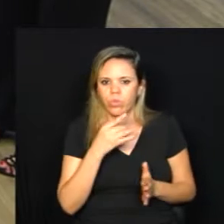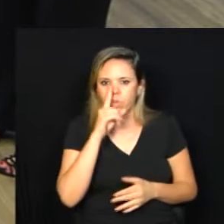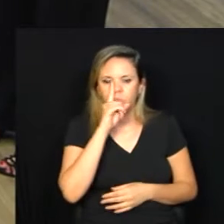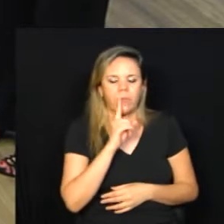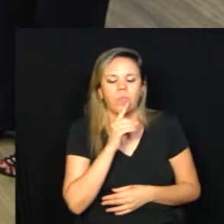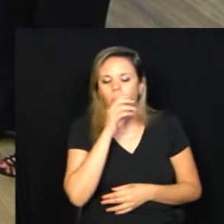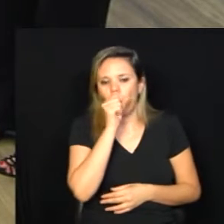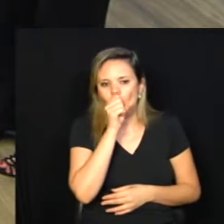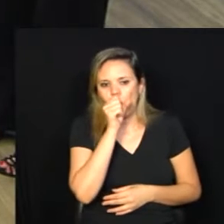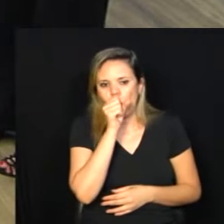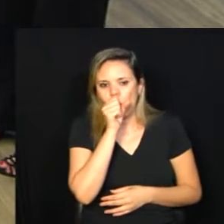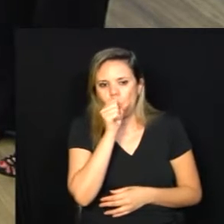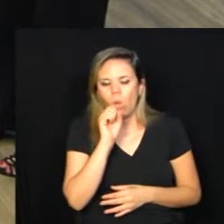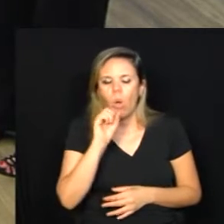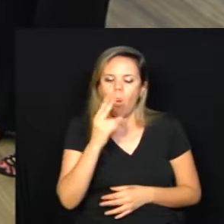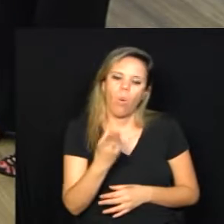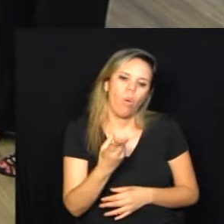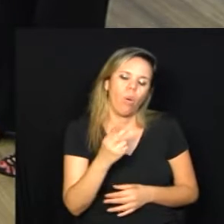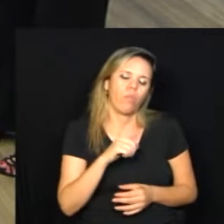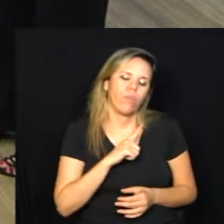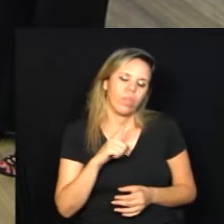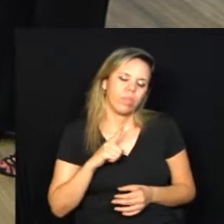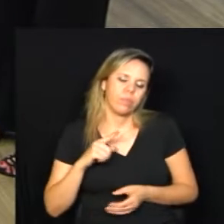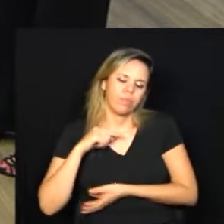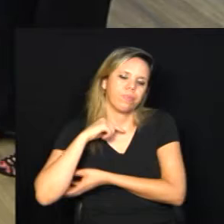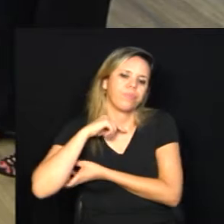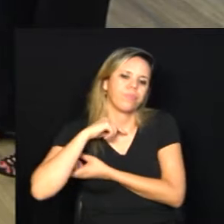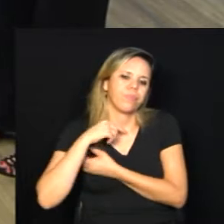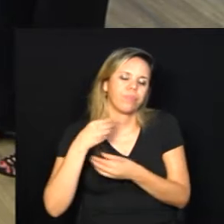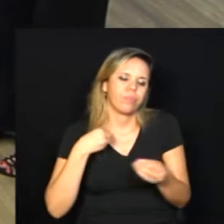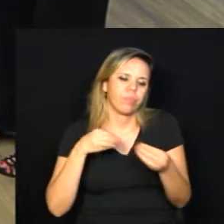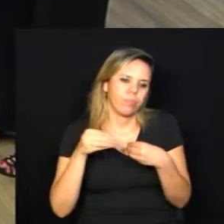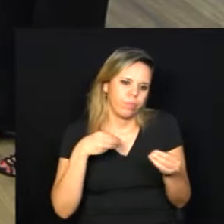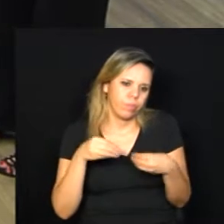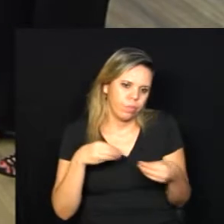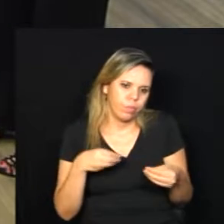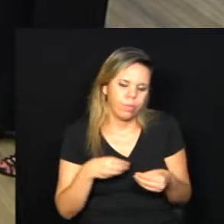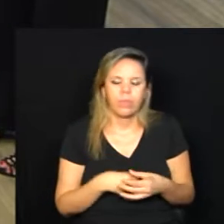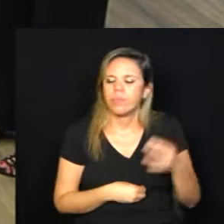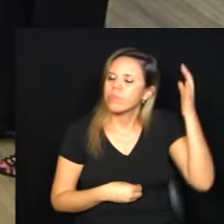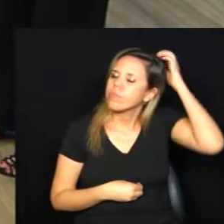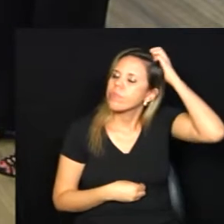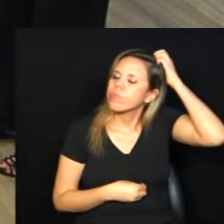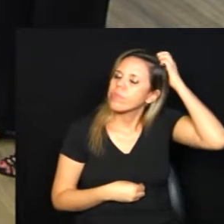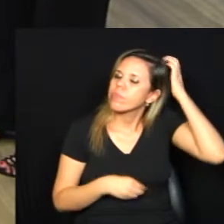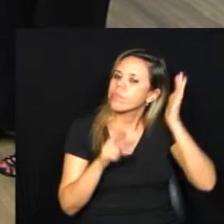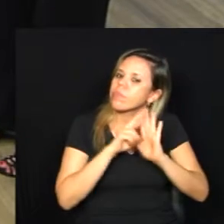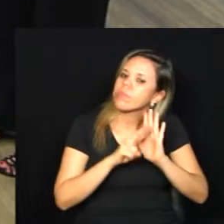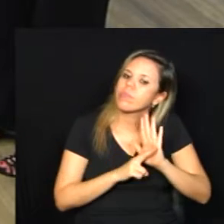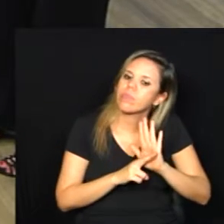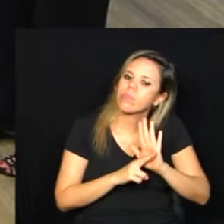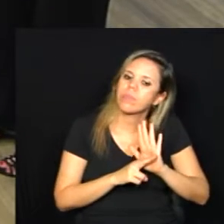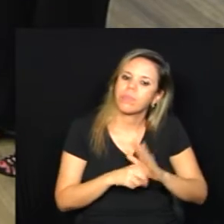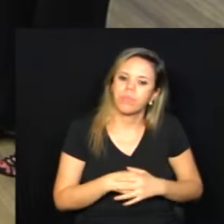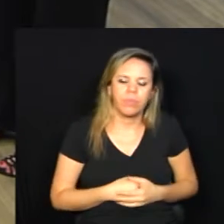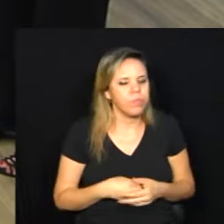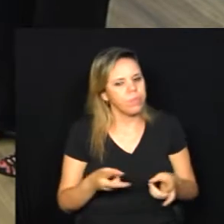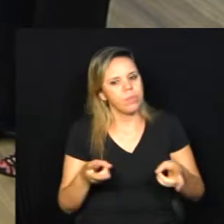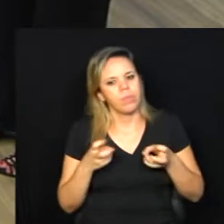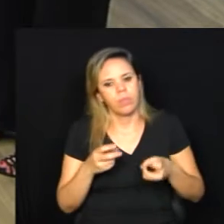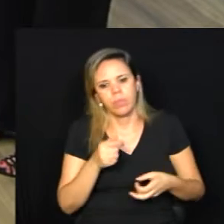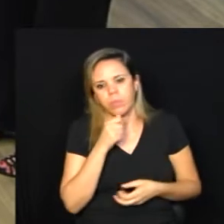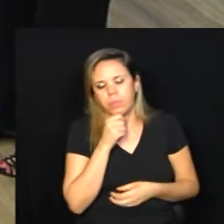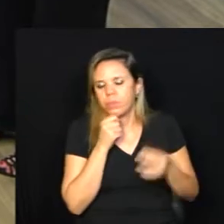ou se haverá algum tipo de flexibilização dessas regras. A gente observa